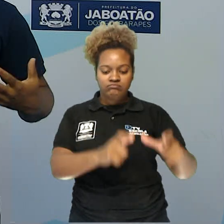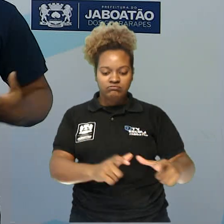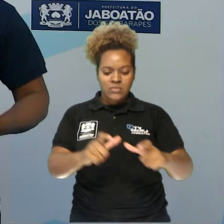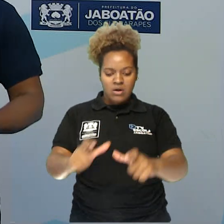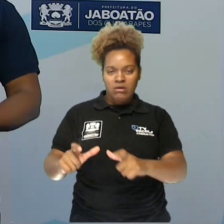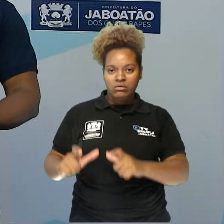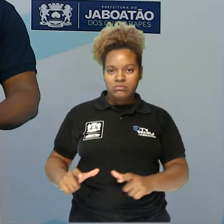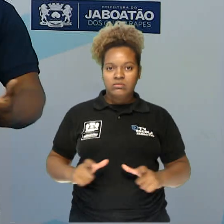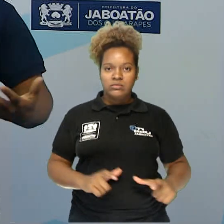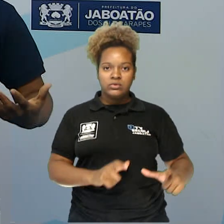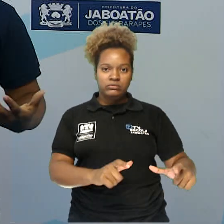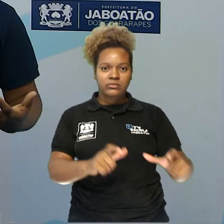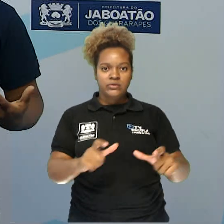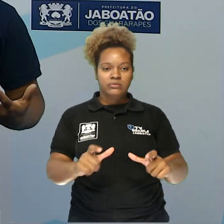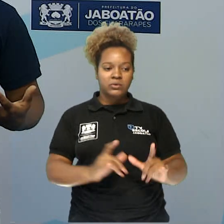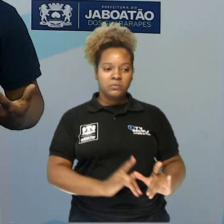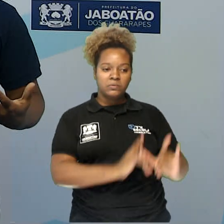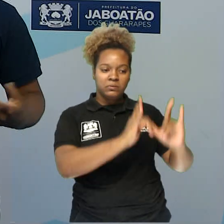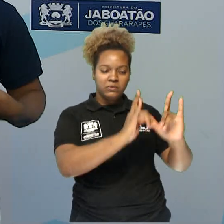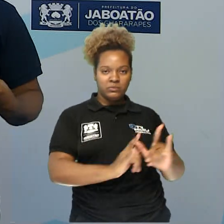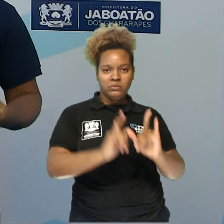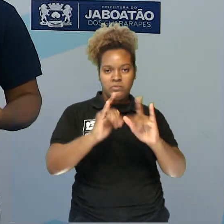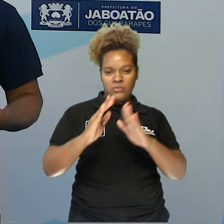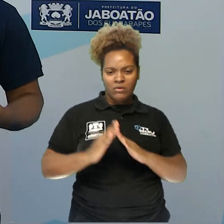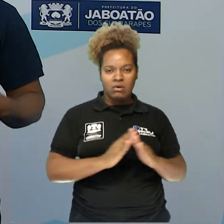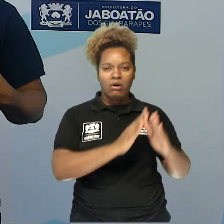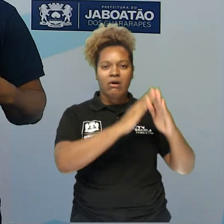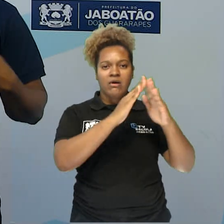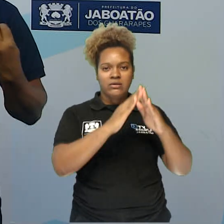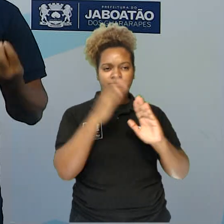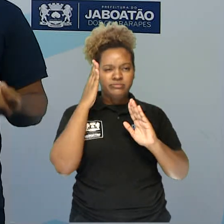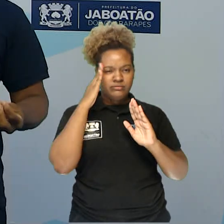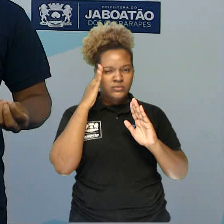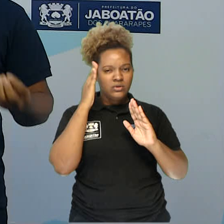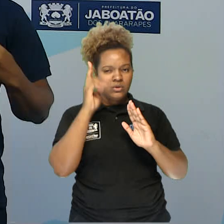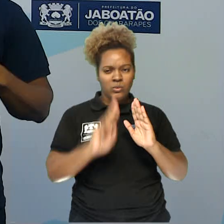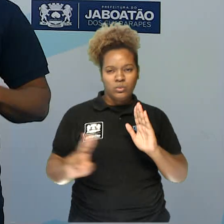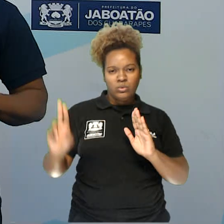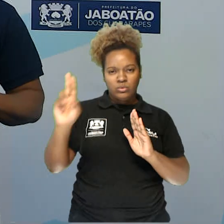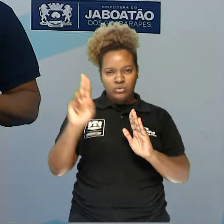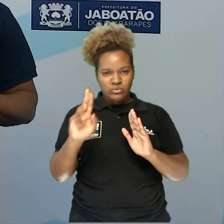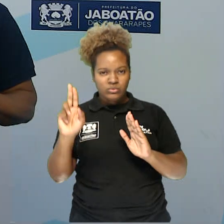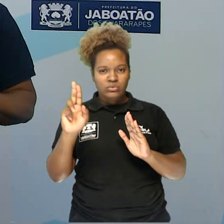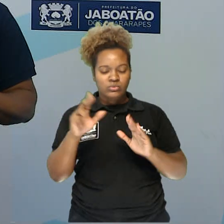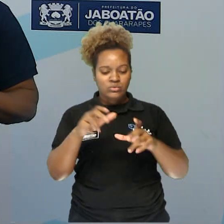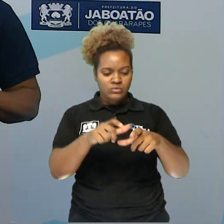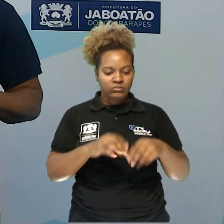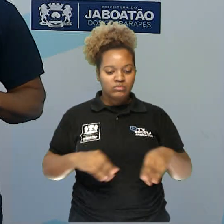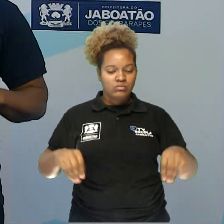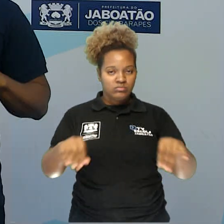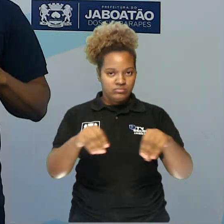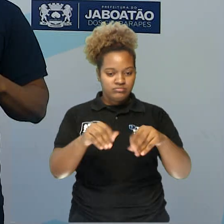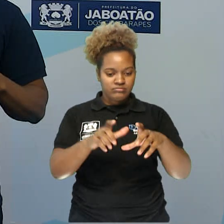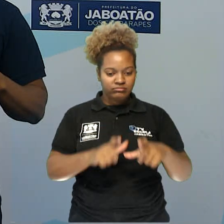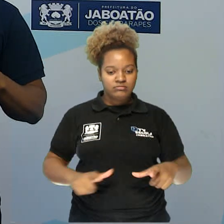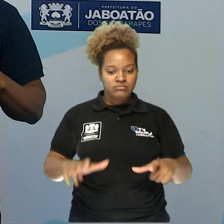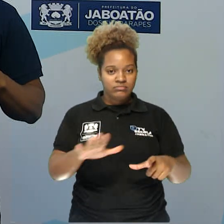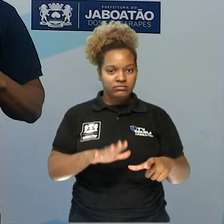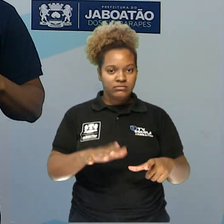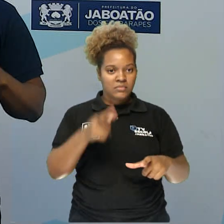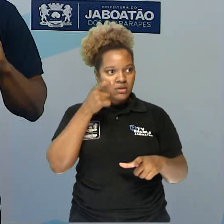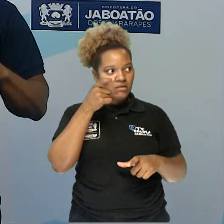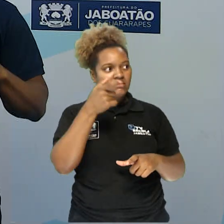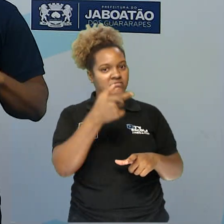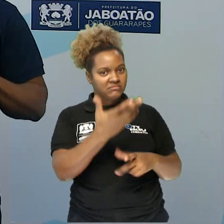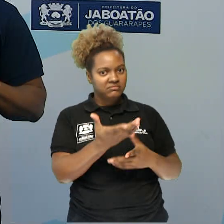pode ser feito as construções. Entendeu a questão dos usos do solo, né? Muito